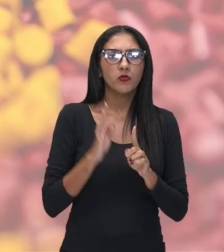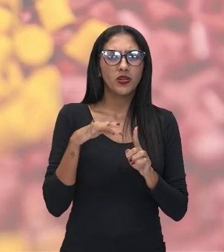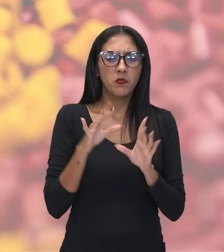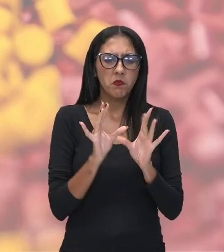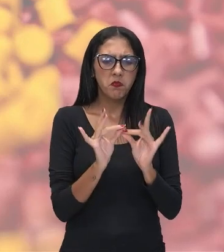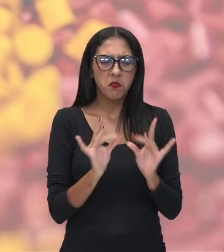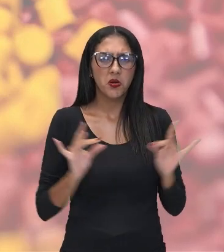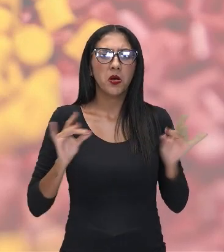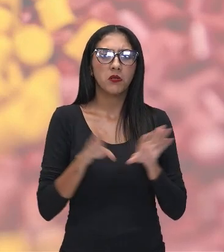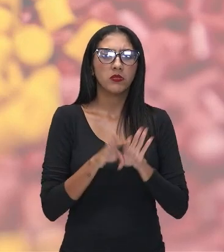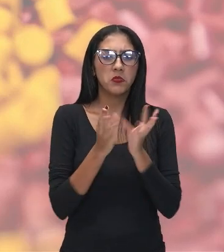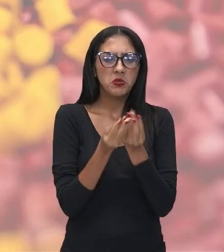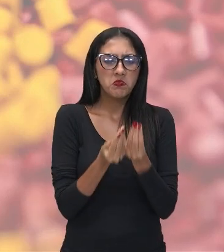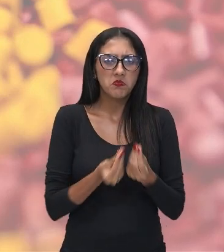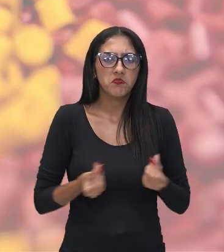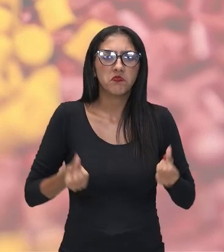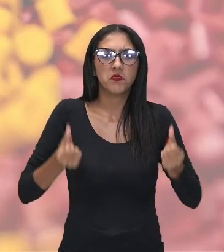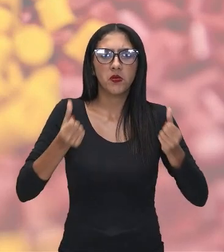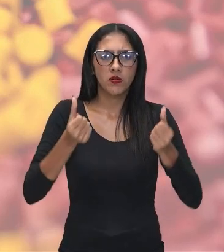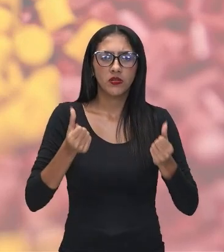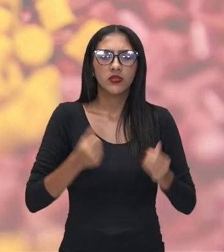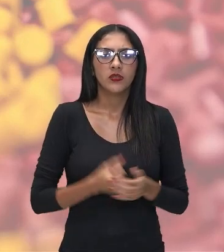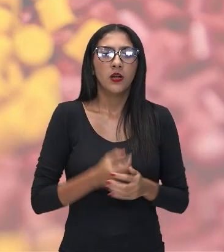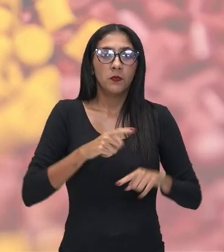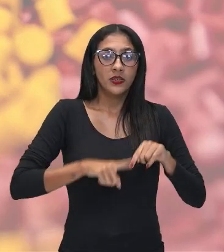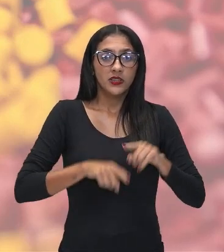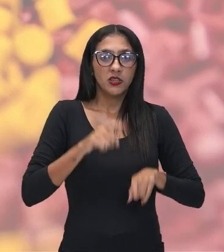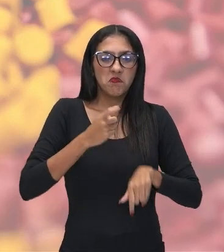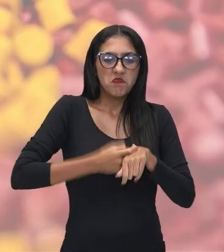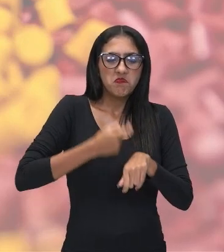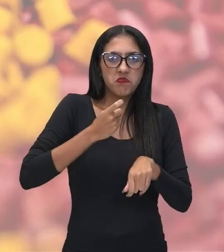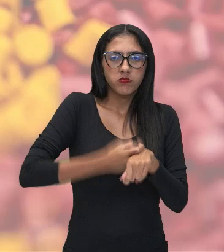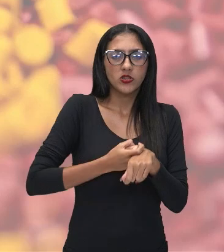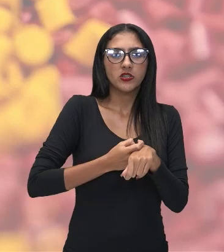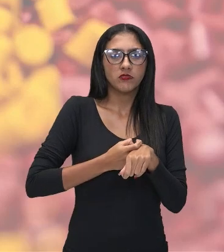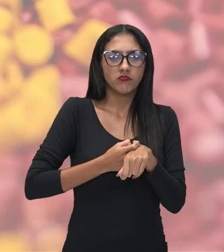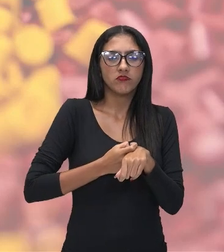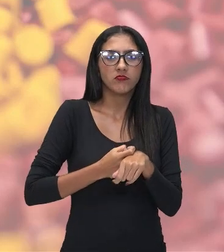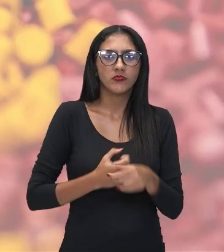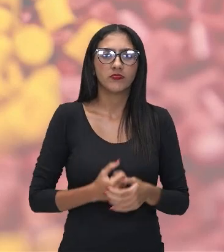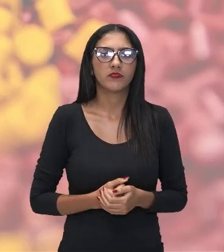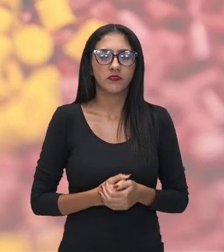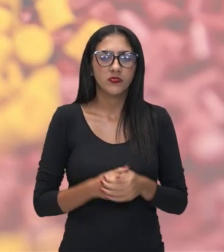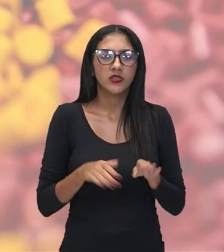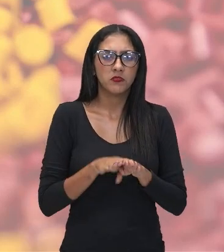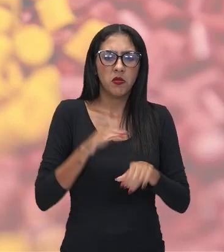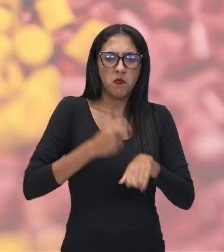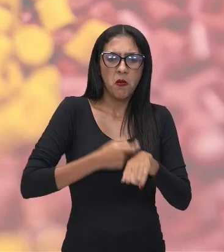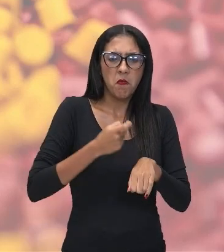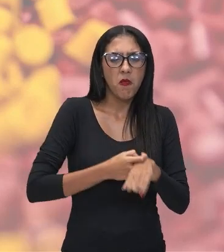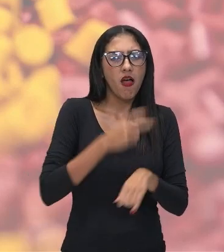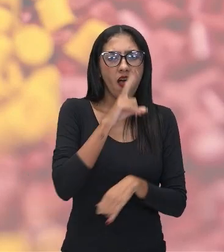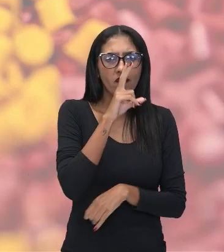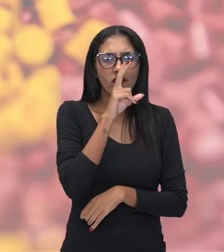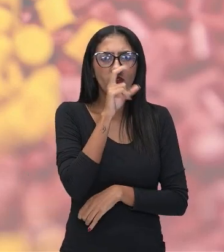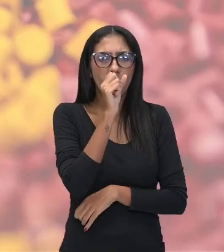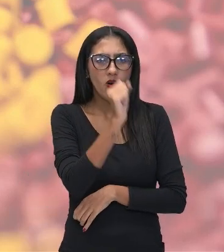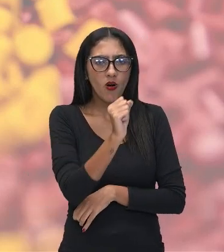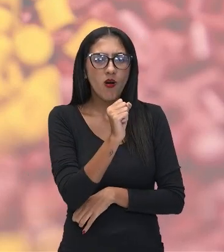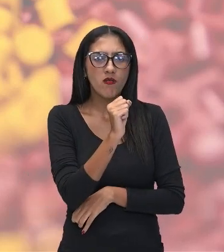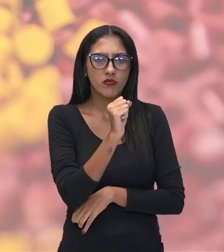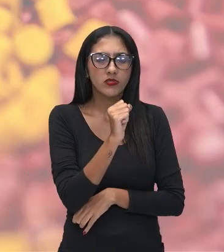se derrete. No estado sólido, a sua estrutura consiste em regiões cristalinas duras, juntamente com regiões